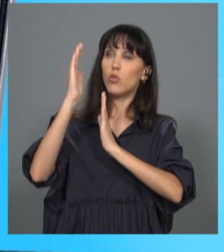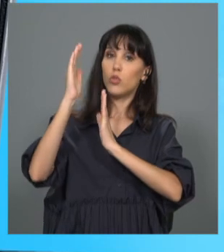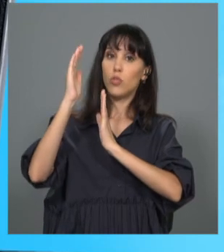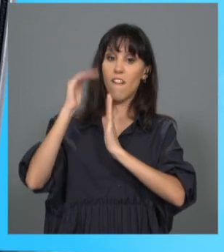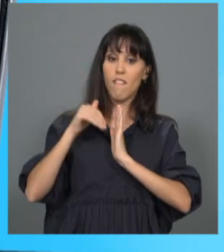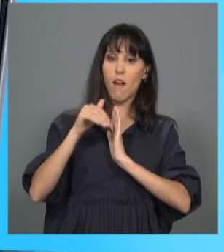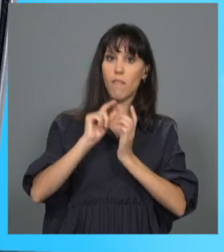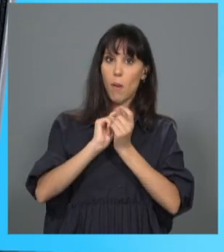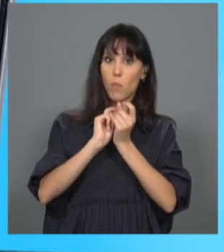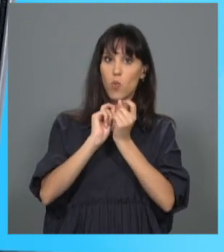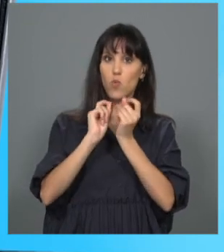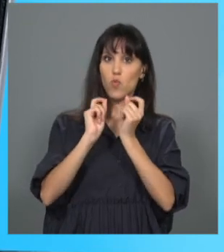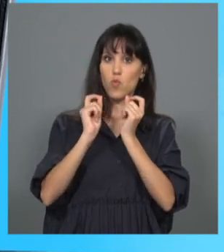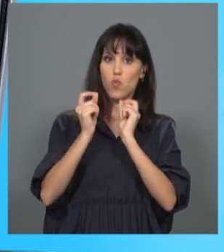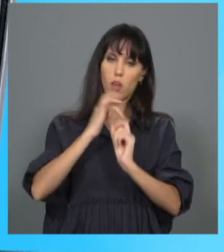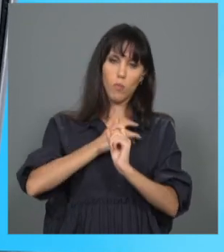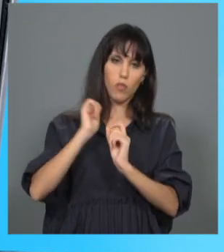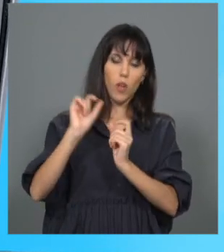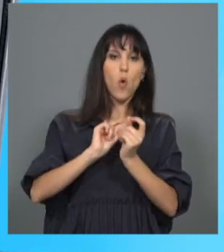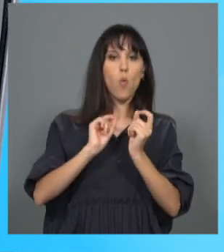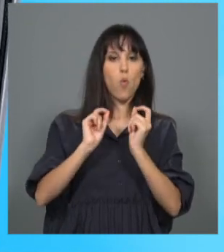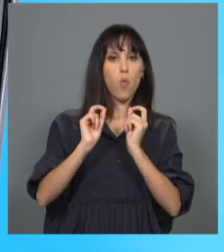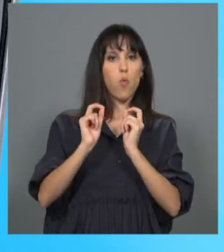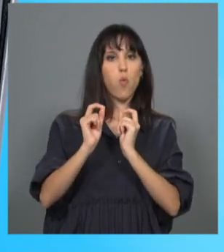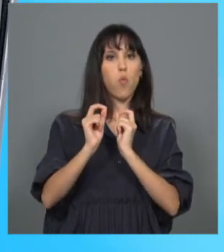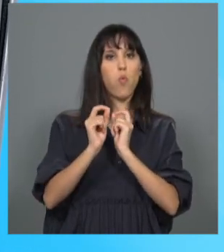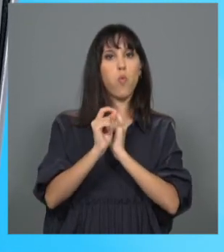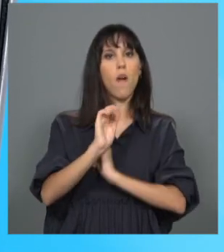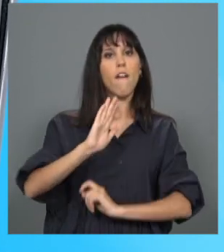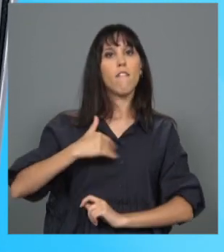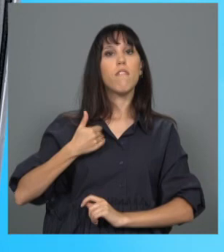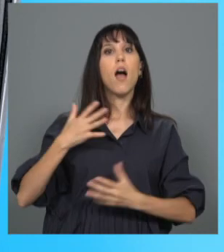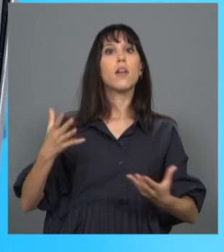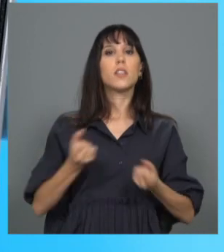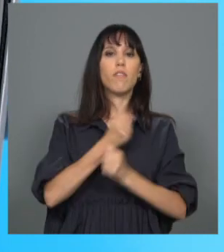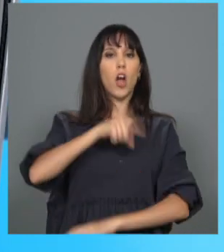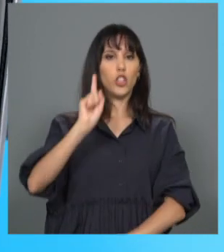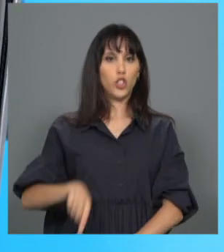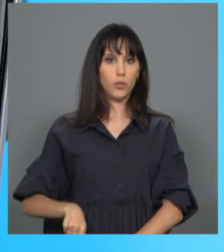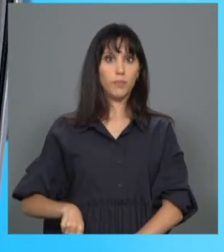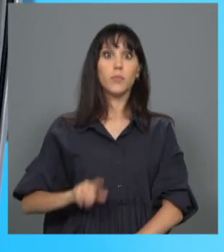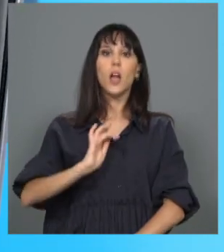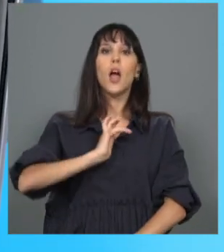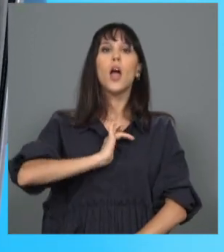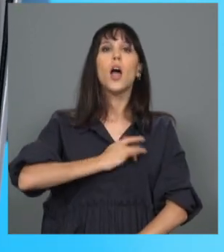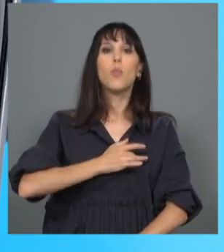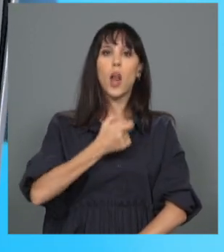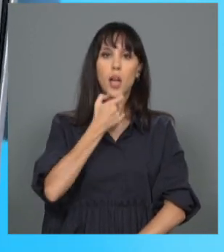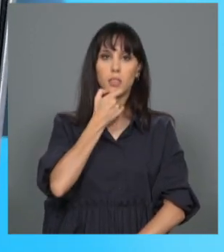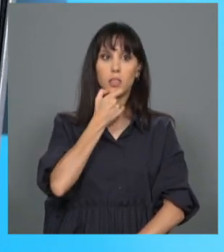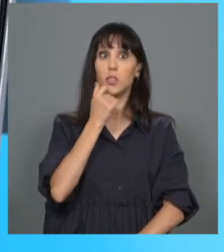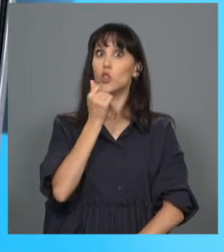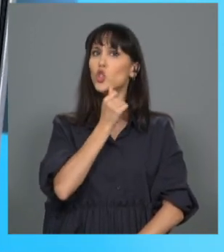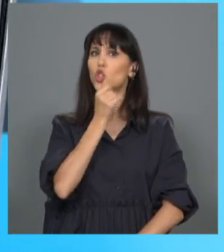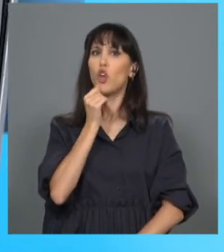transformará no seu amor e que então se tornará salvífico no amor. Porque o sofrimento em